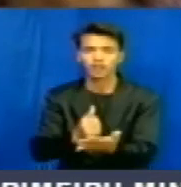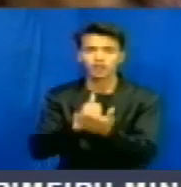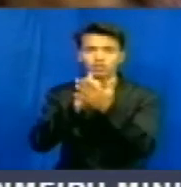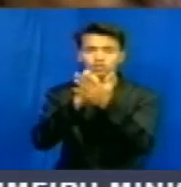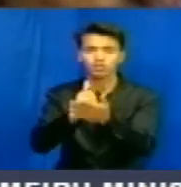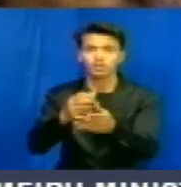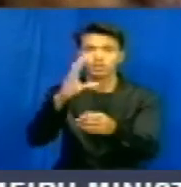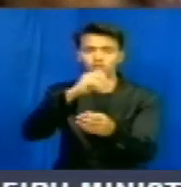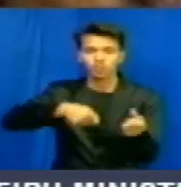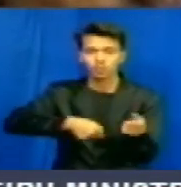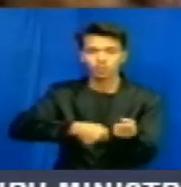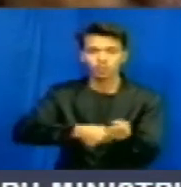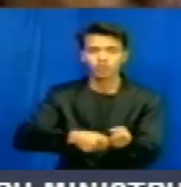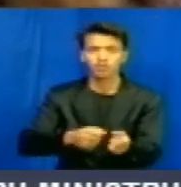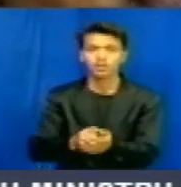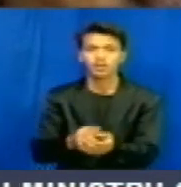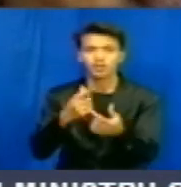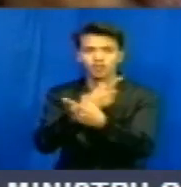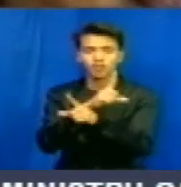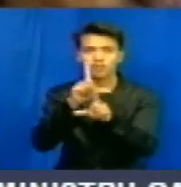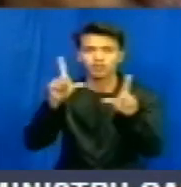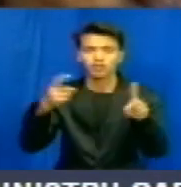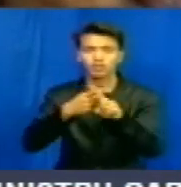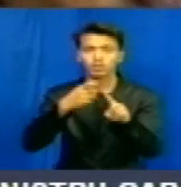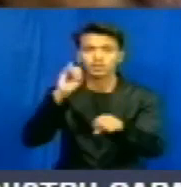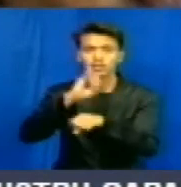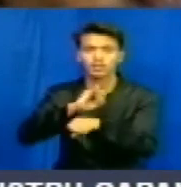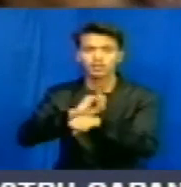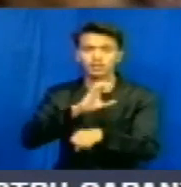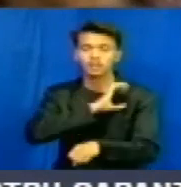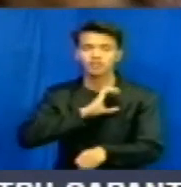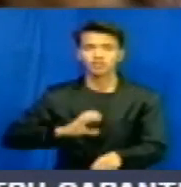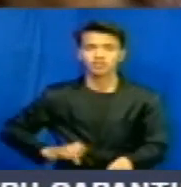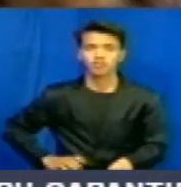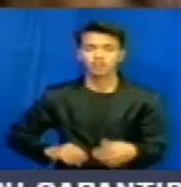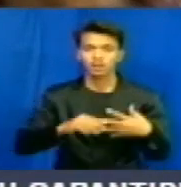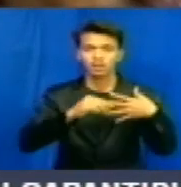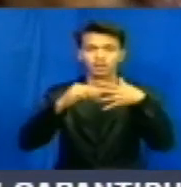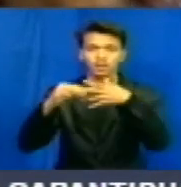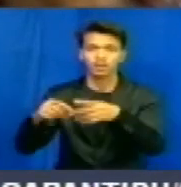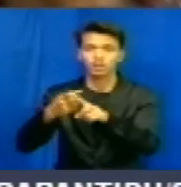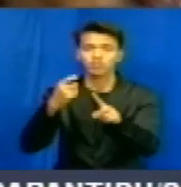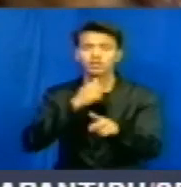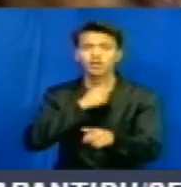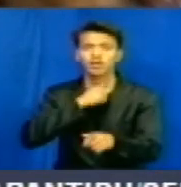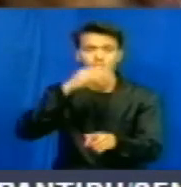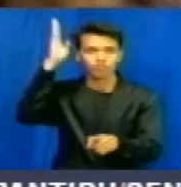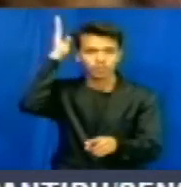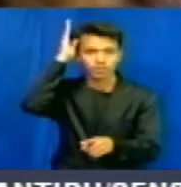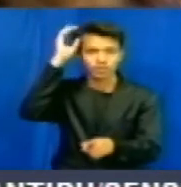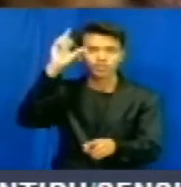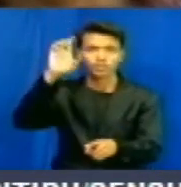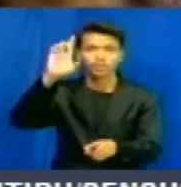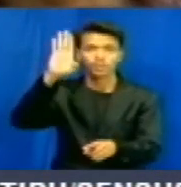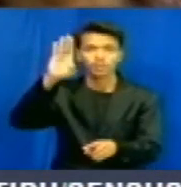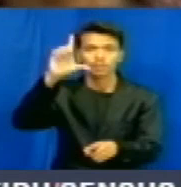na proteção, retam solidariedade na coragem, russa Igreja Católica, liderado russa amo bispo Belo, Dom Carlos